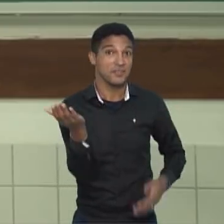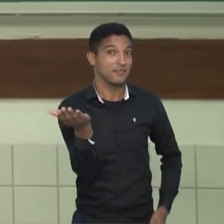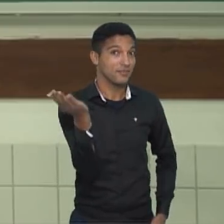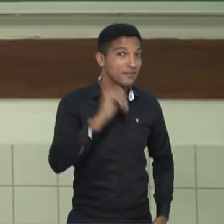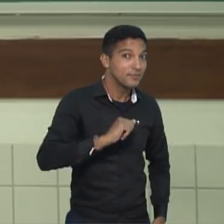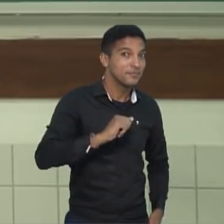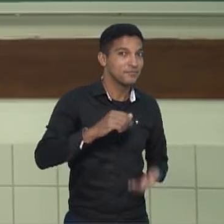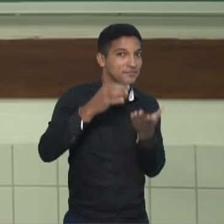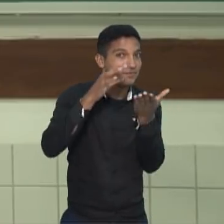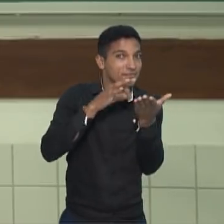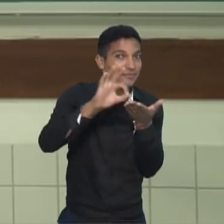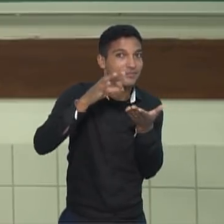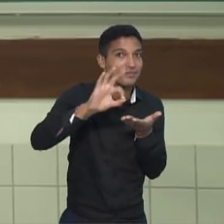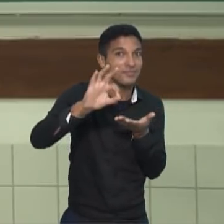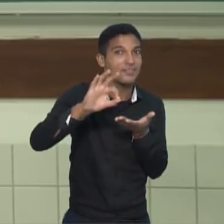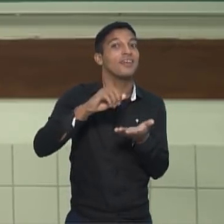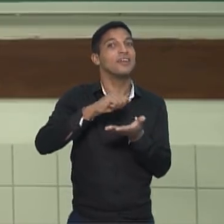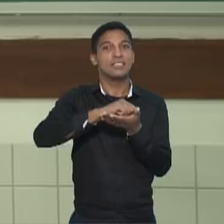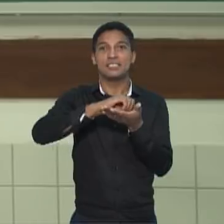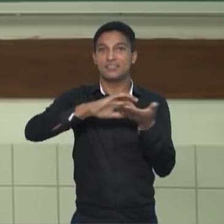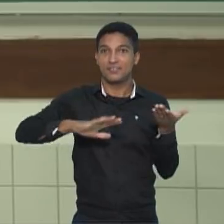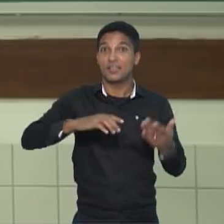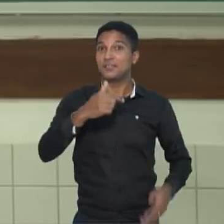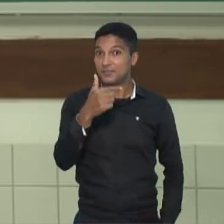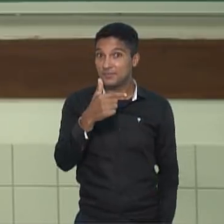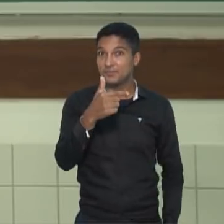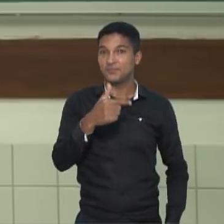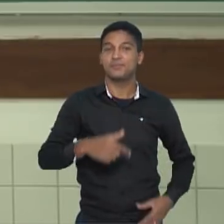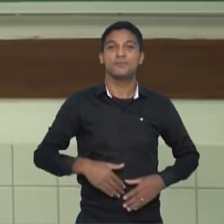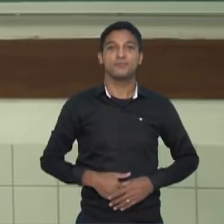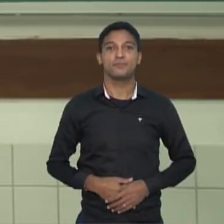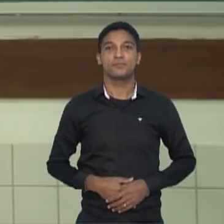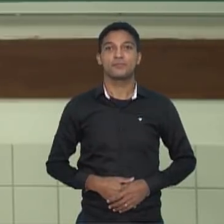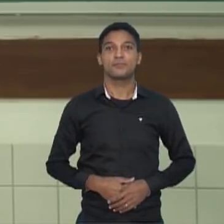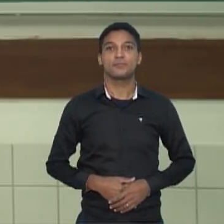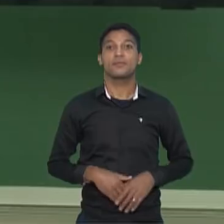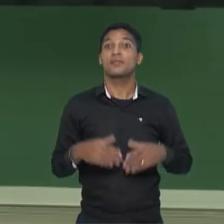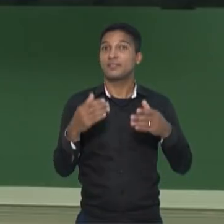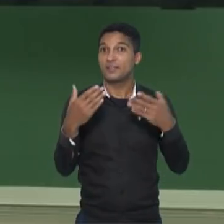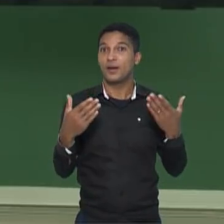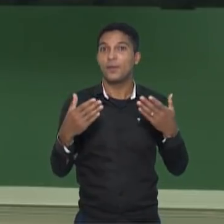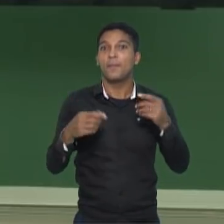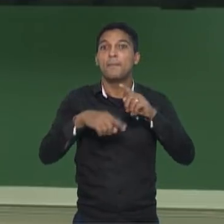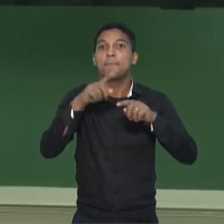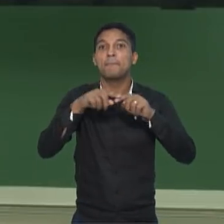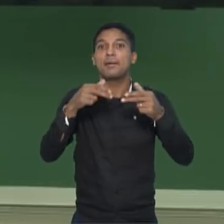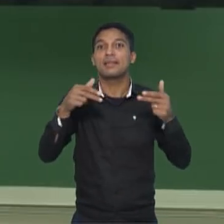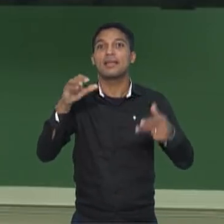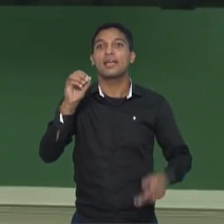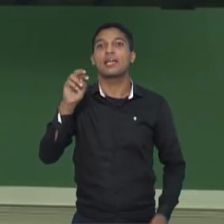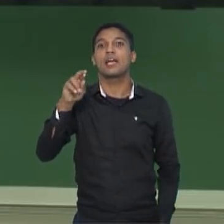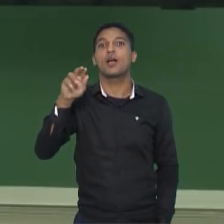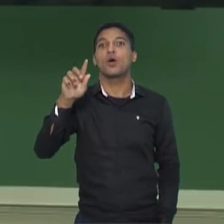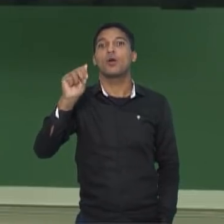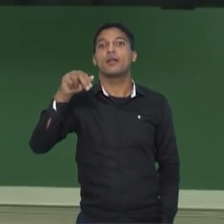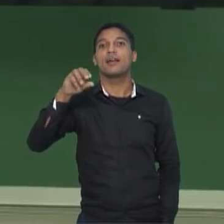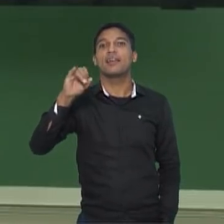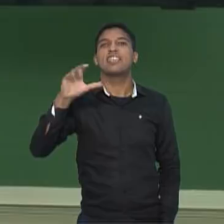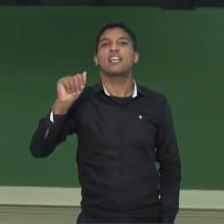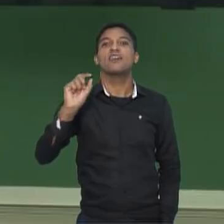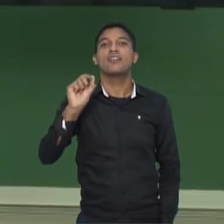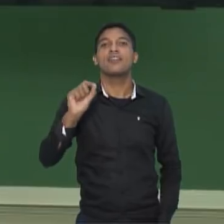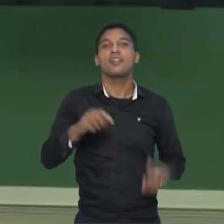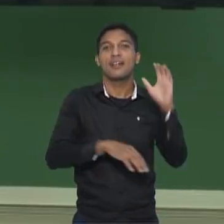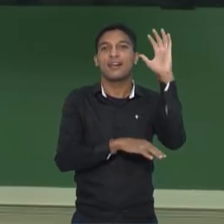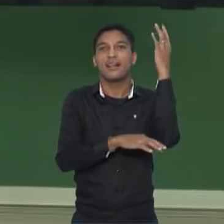vamos à correção do exercício número 2. Sobre a matéria orgânica, é correto afirmar